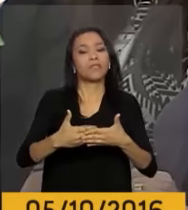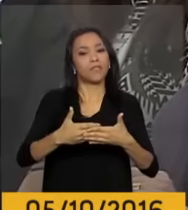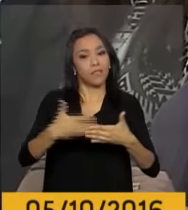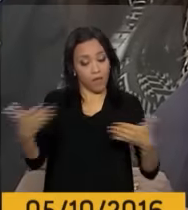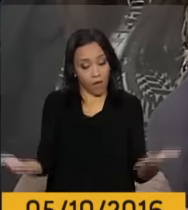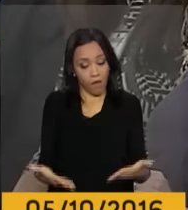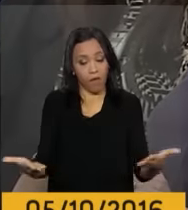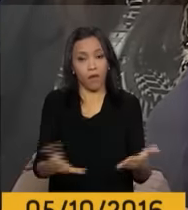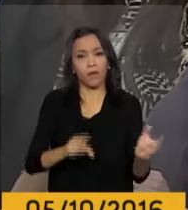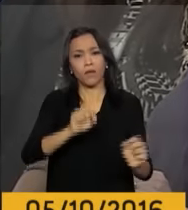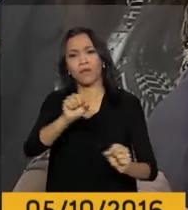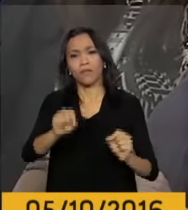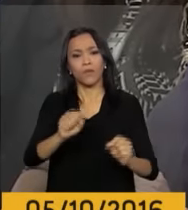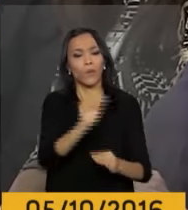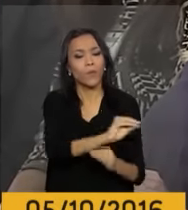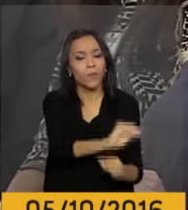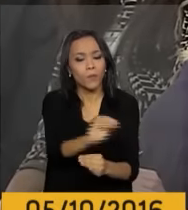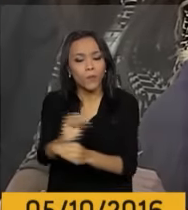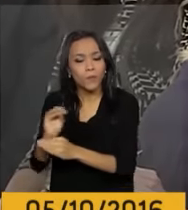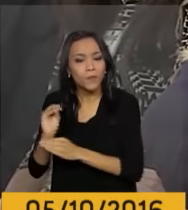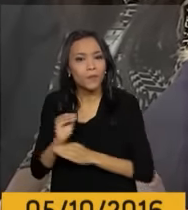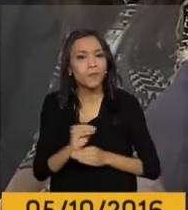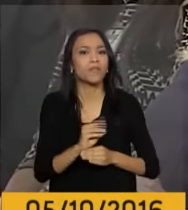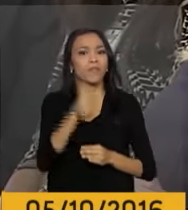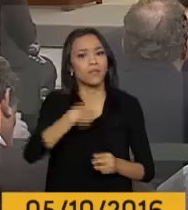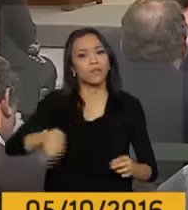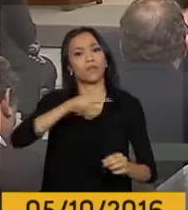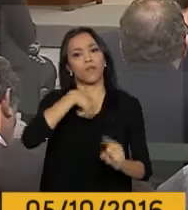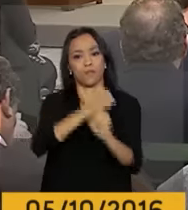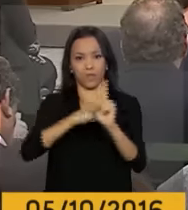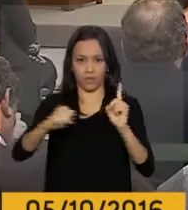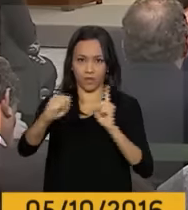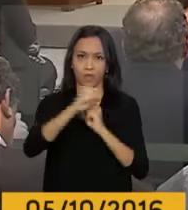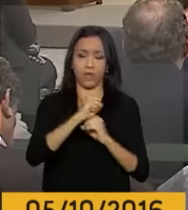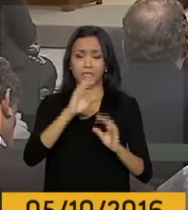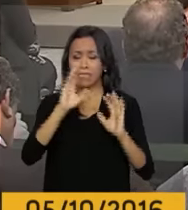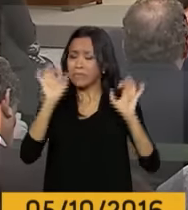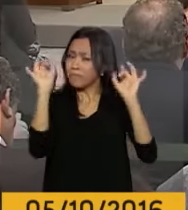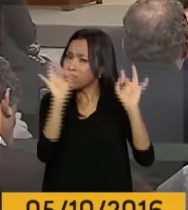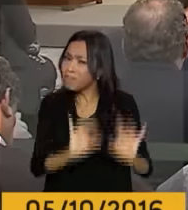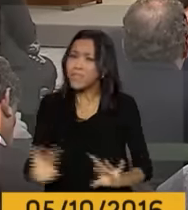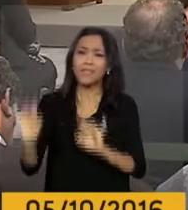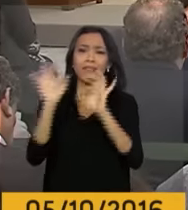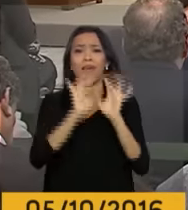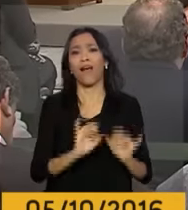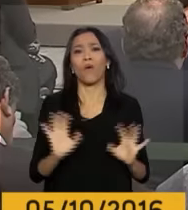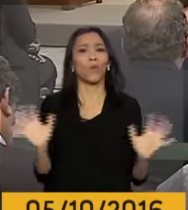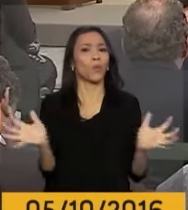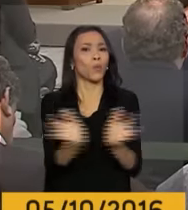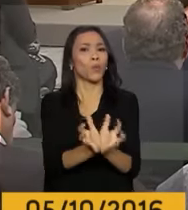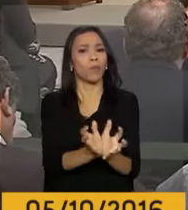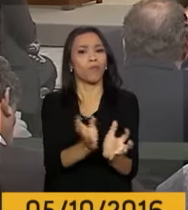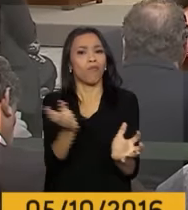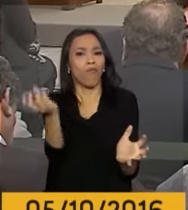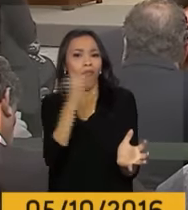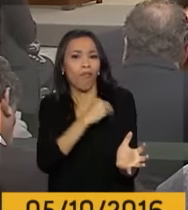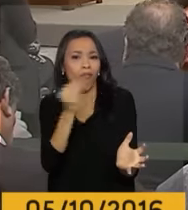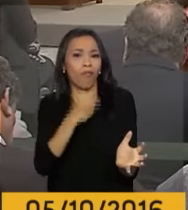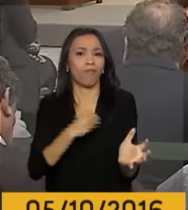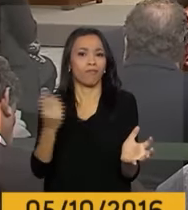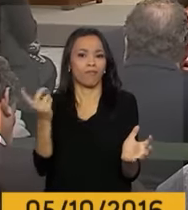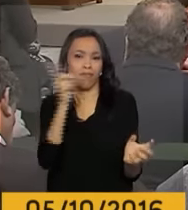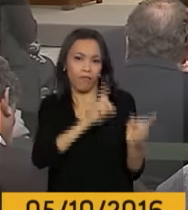para zelar pelo bem-estar da nossa sociedade, especialmente pelos segmentos mais frágeis. Porque, convenhamos,